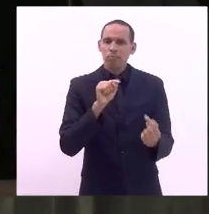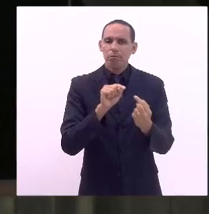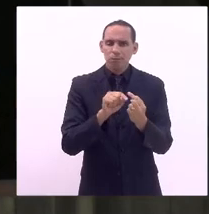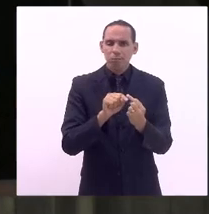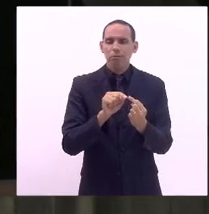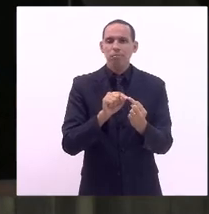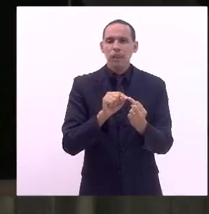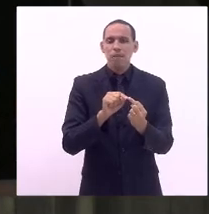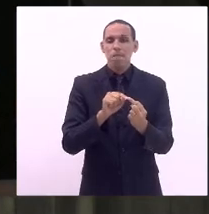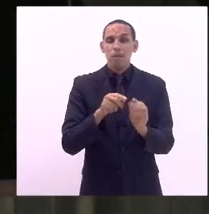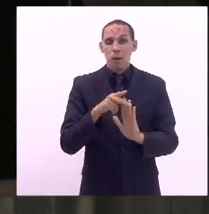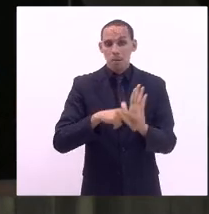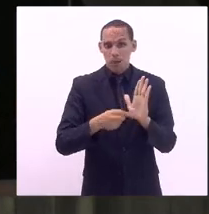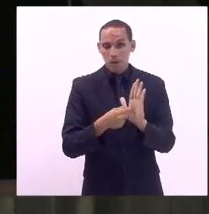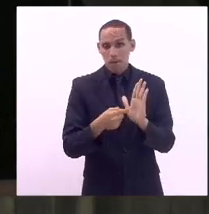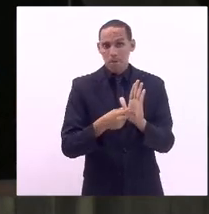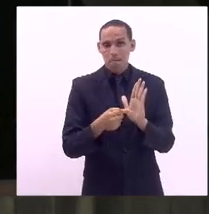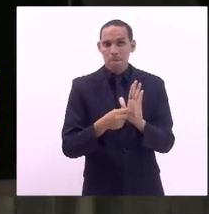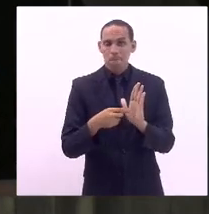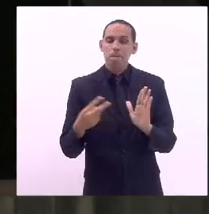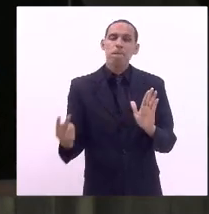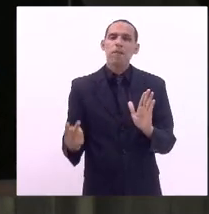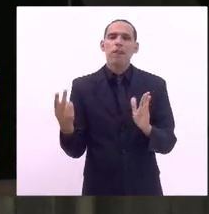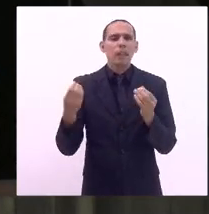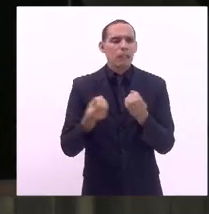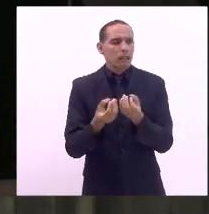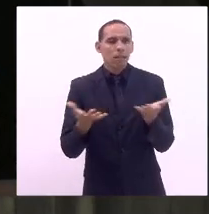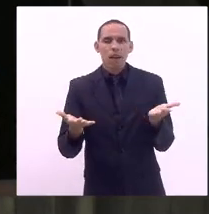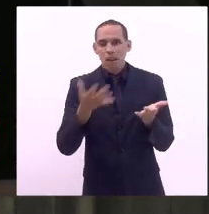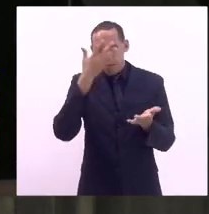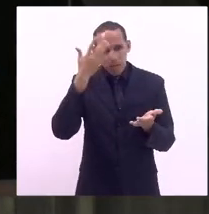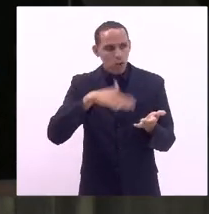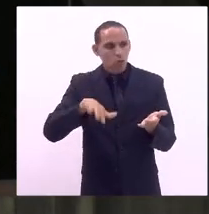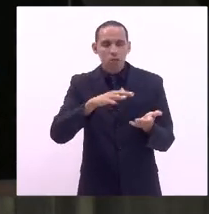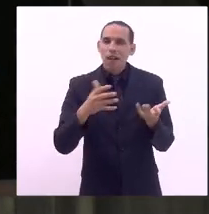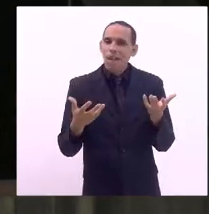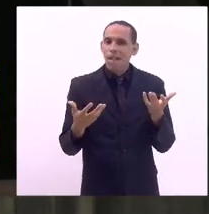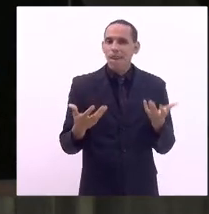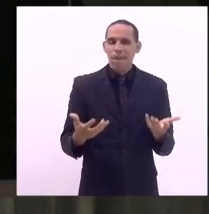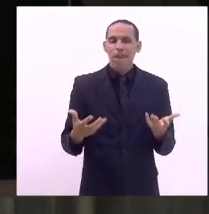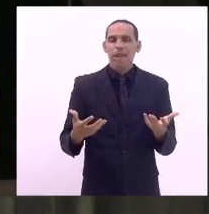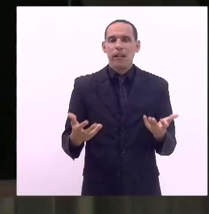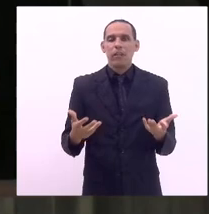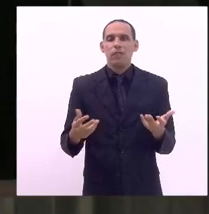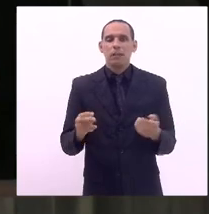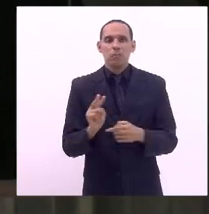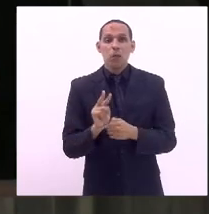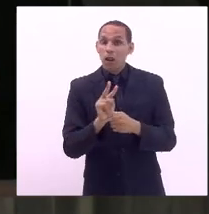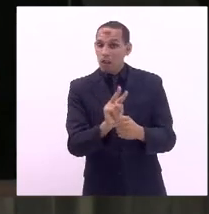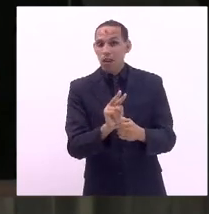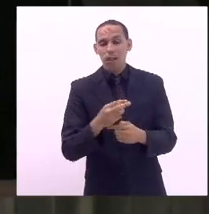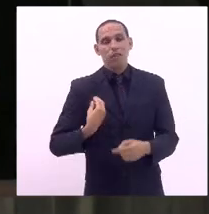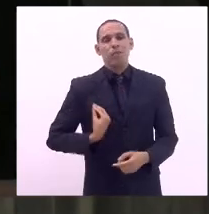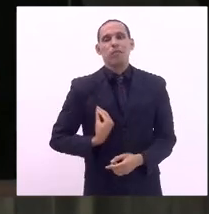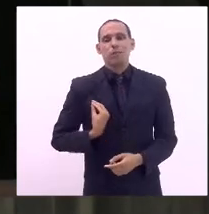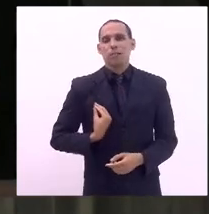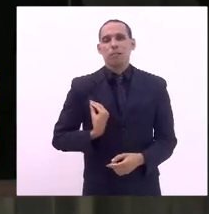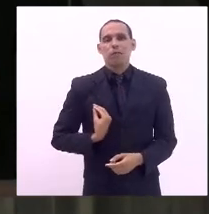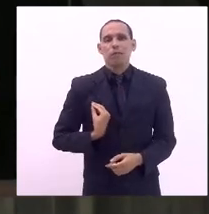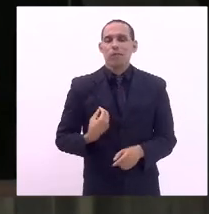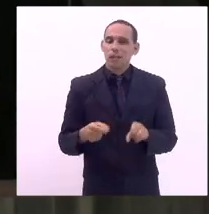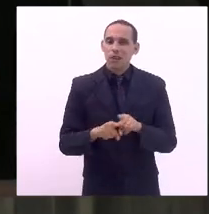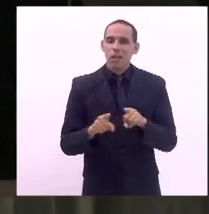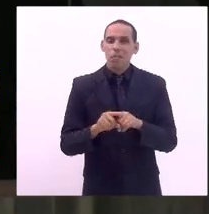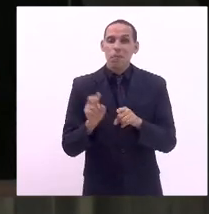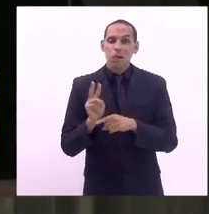que visa, sim, valorizar quem quer realmente proteger a vida, quem quer